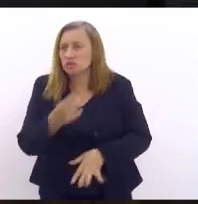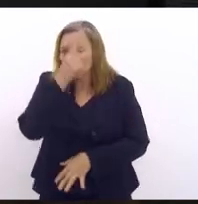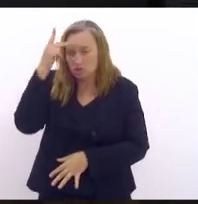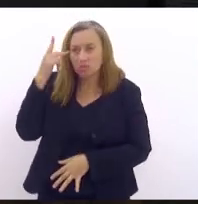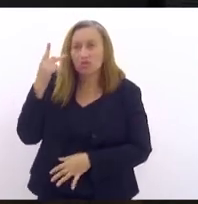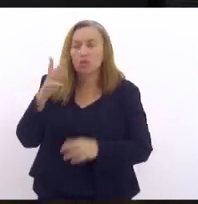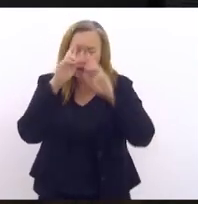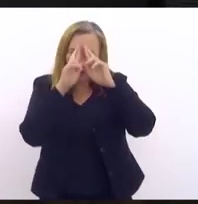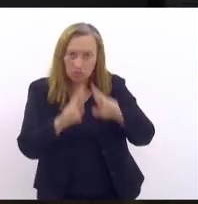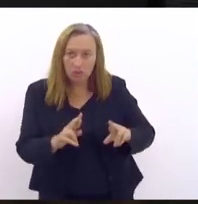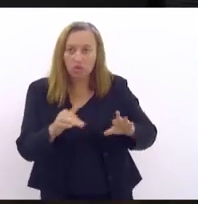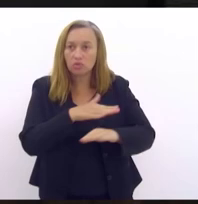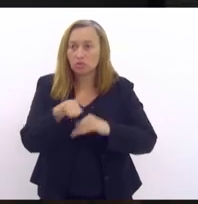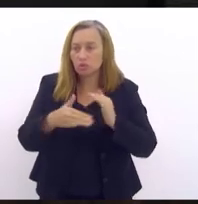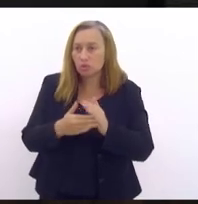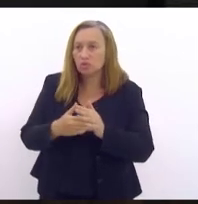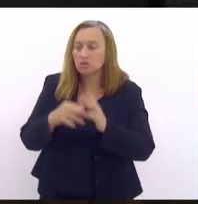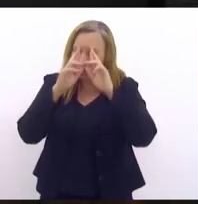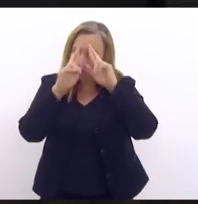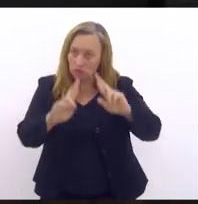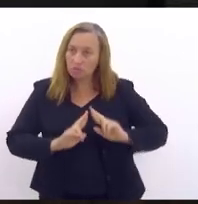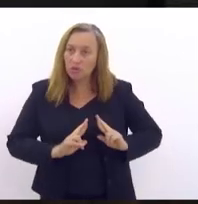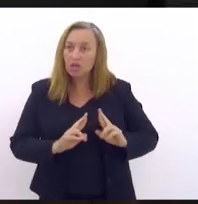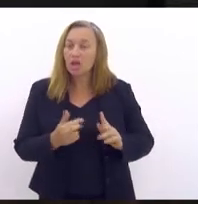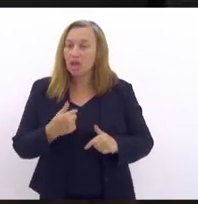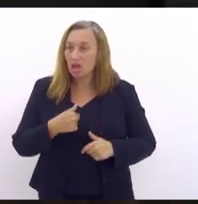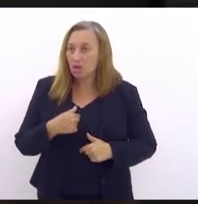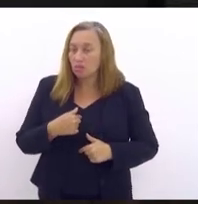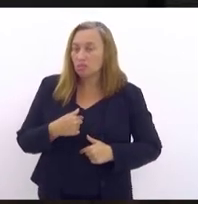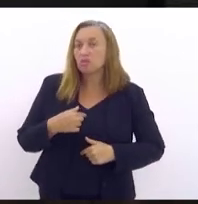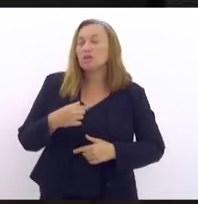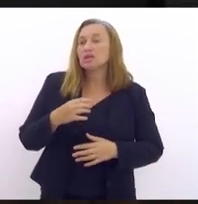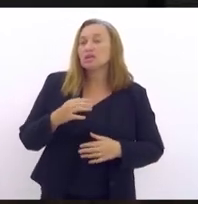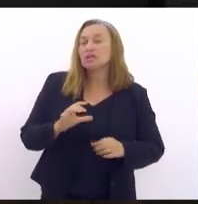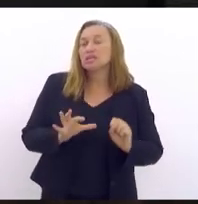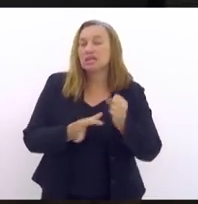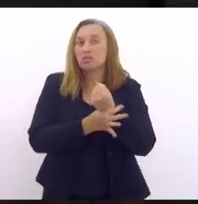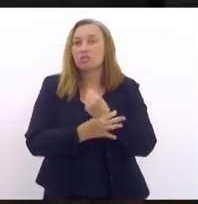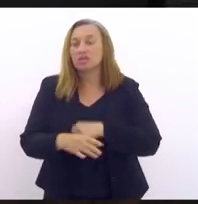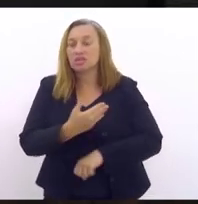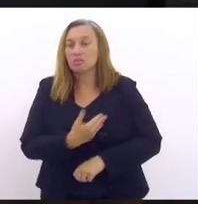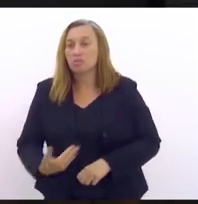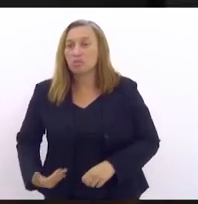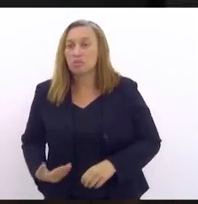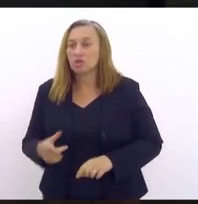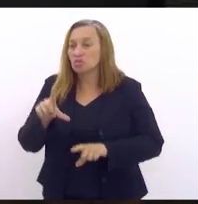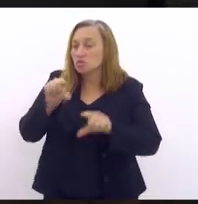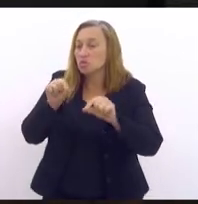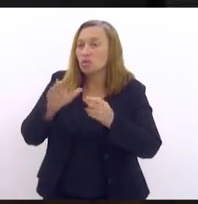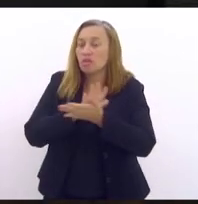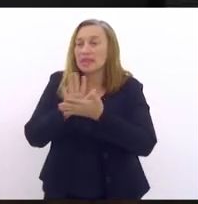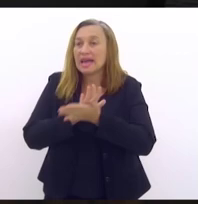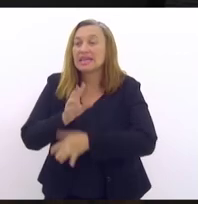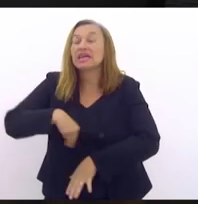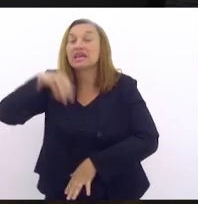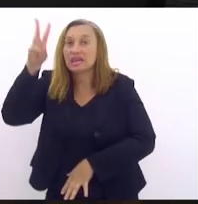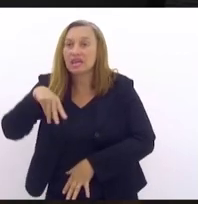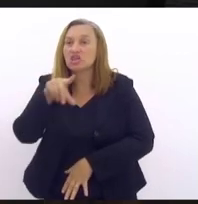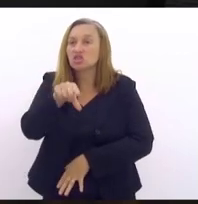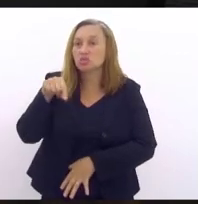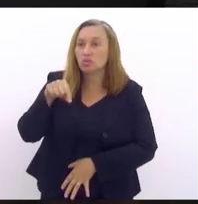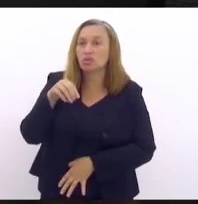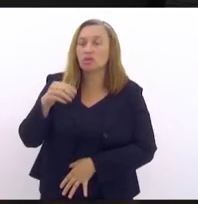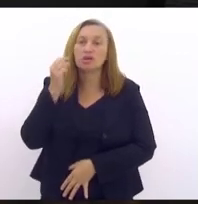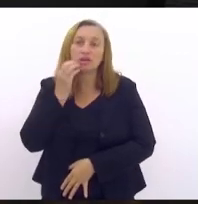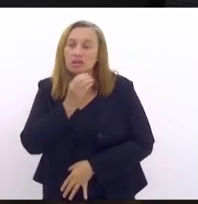exijo respeito. Não me meto com segurança pública. Quem nomeia o governador do Estado do Rio de Janeiro, Cláudio Castro, tá? Claro que